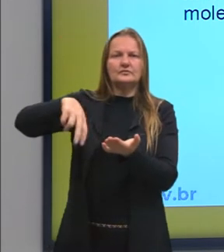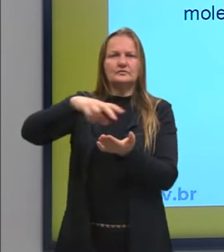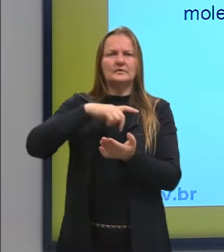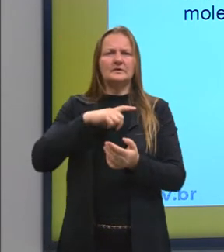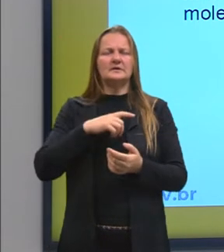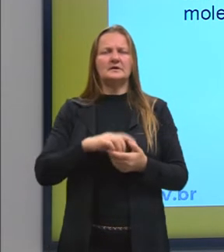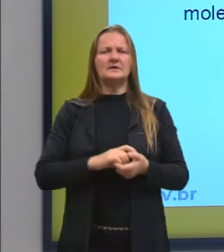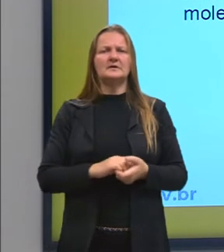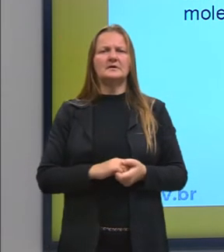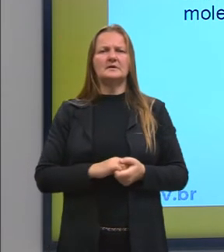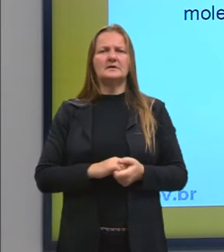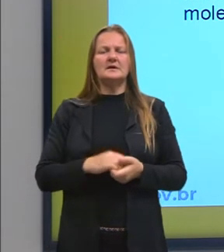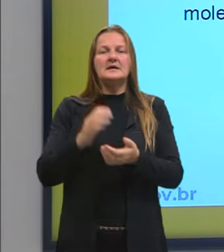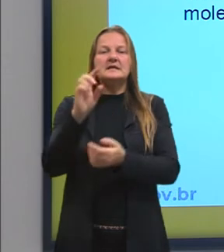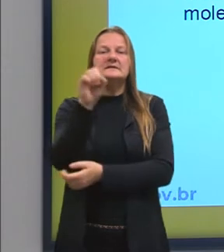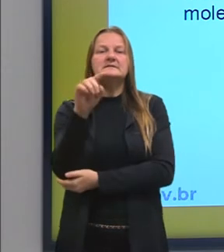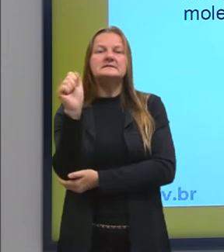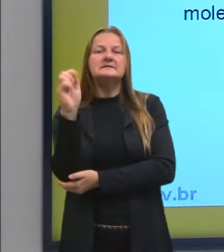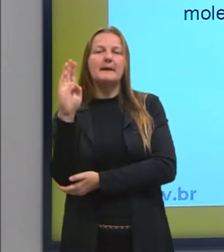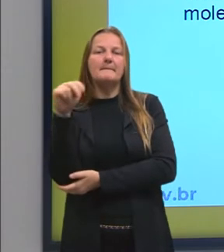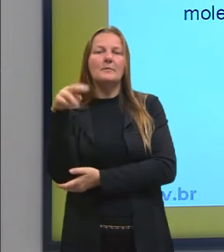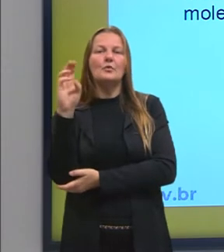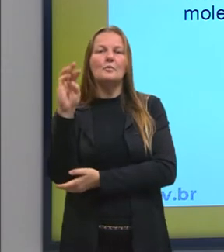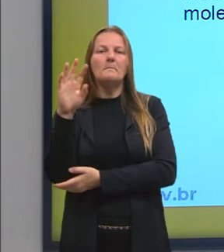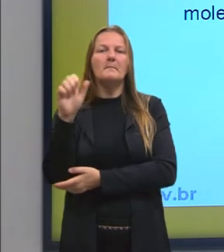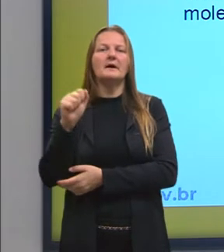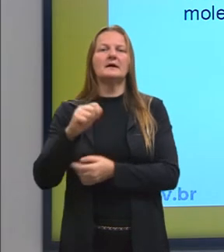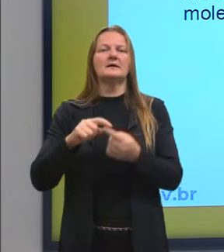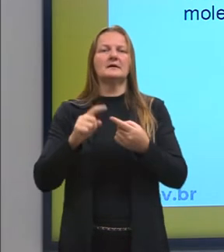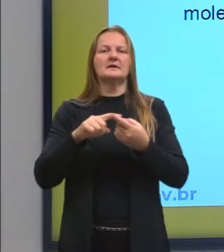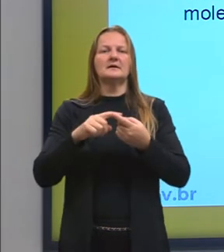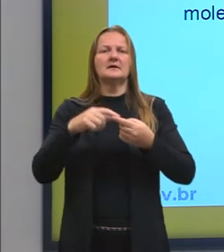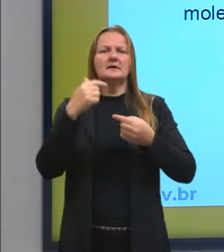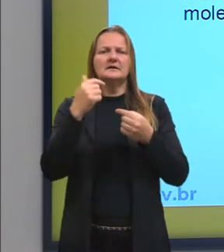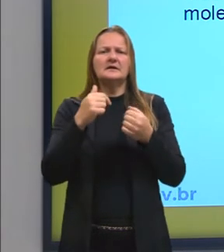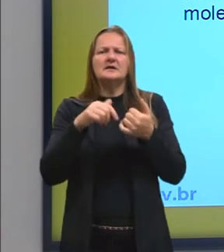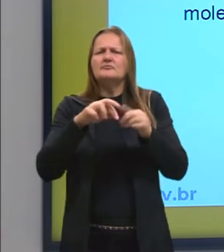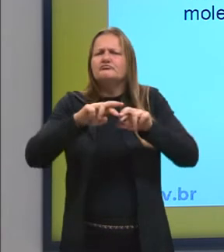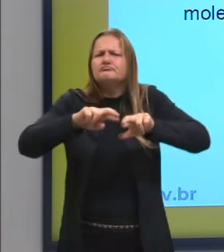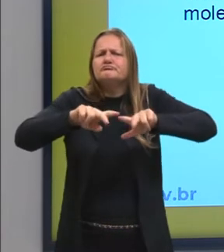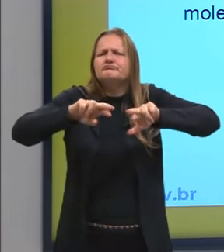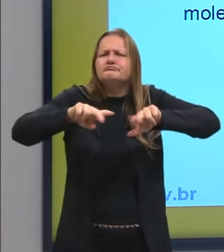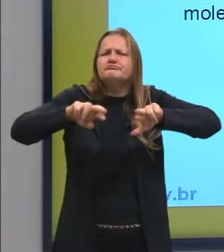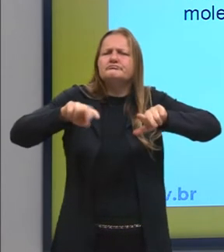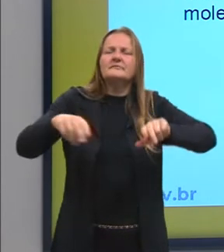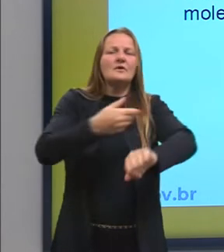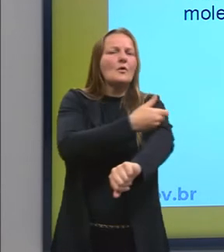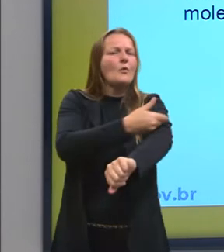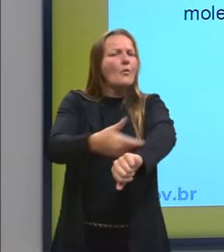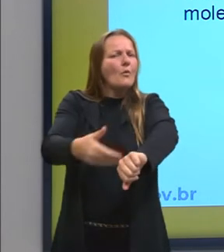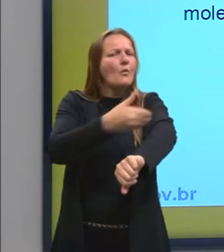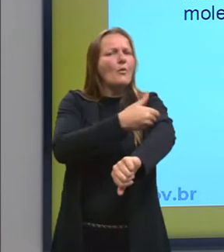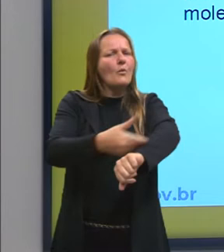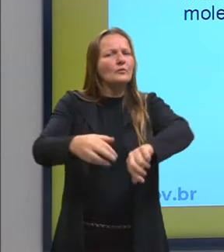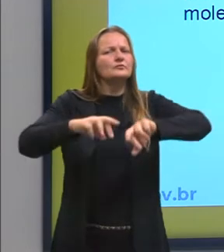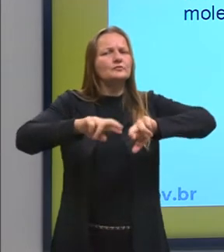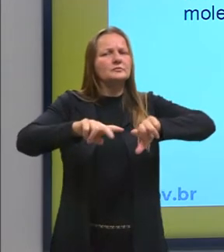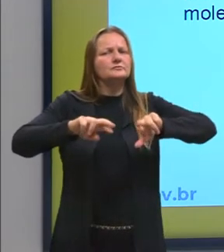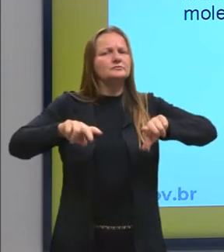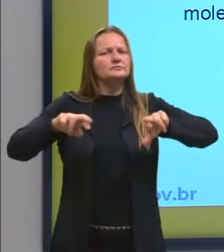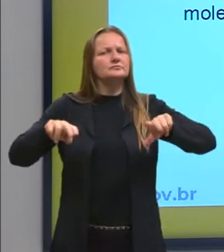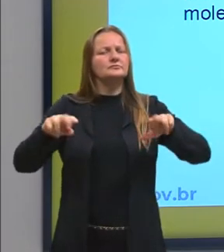zabumba, marujada, reisado, são costumes aqui, o reisado, são costumes de